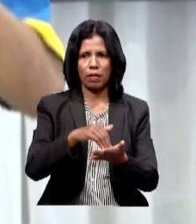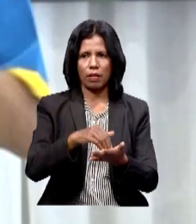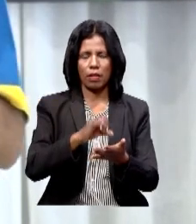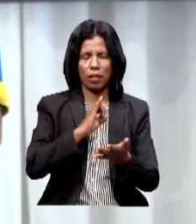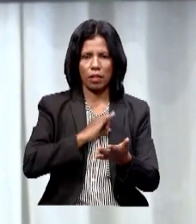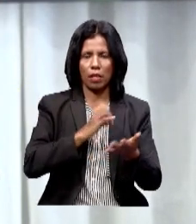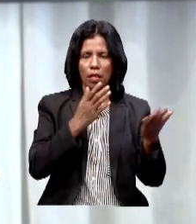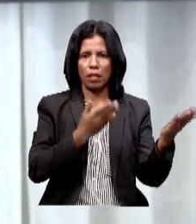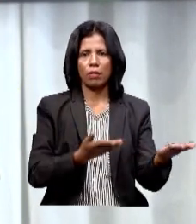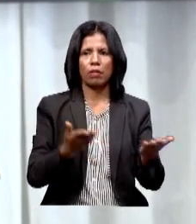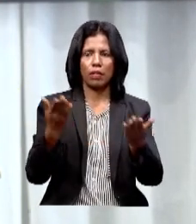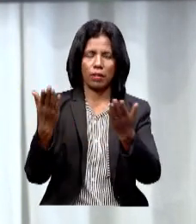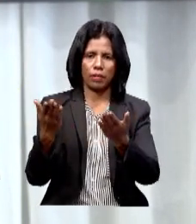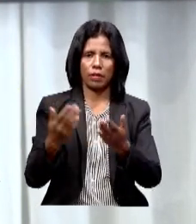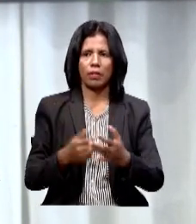hauguri